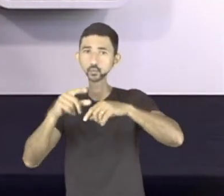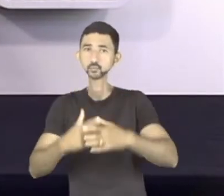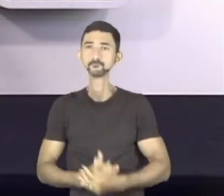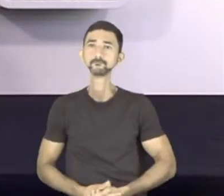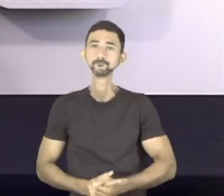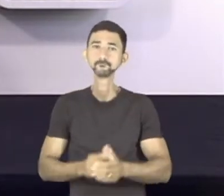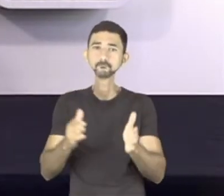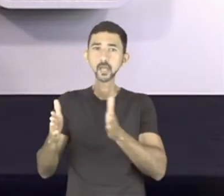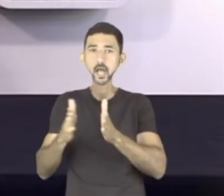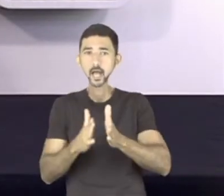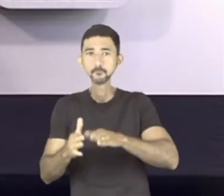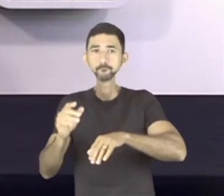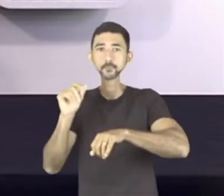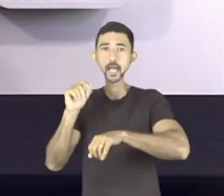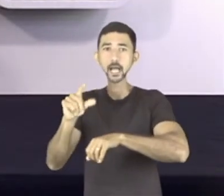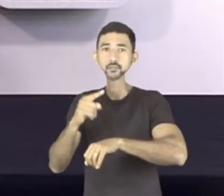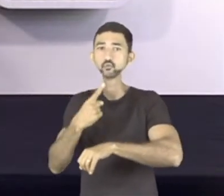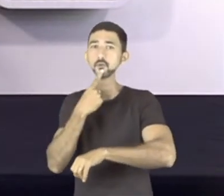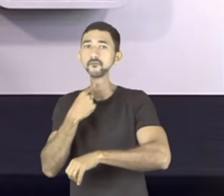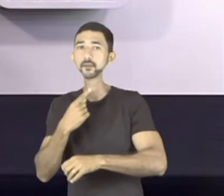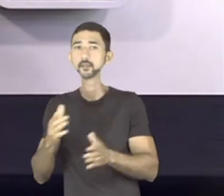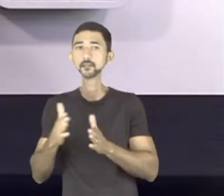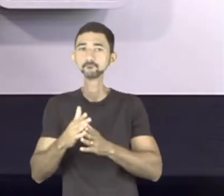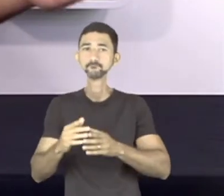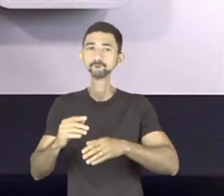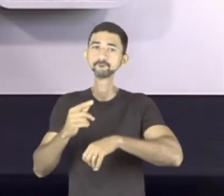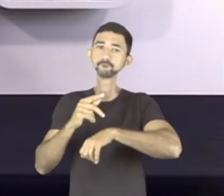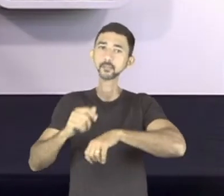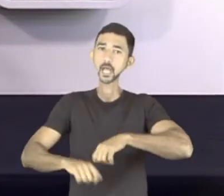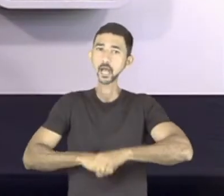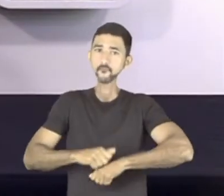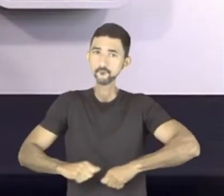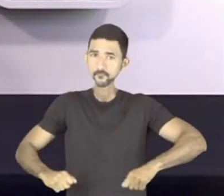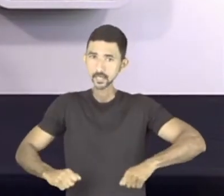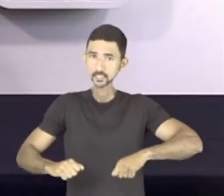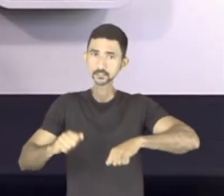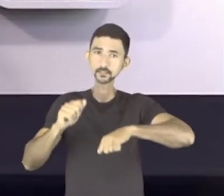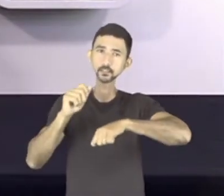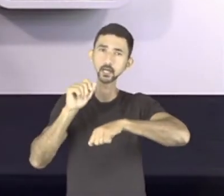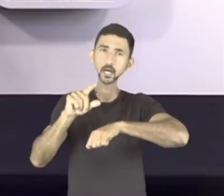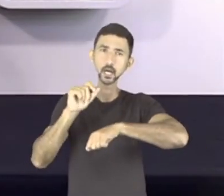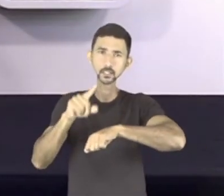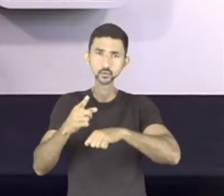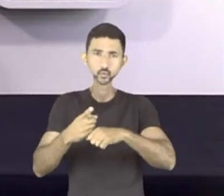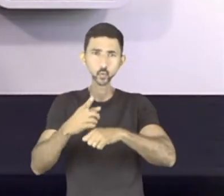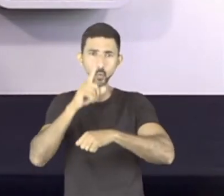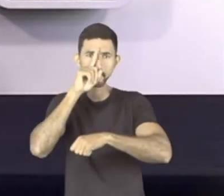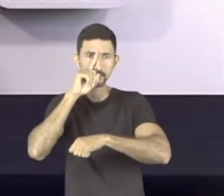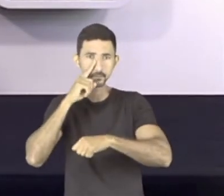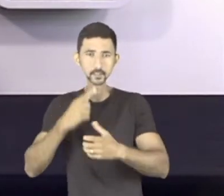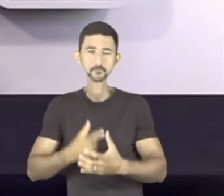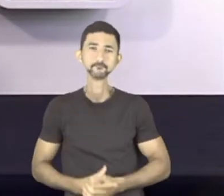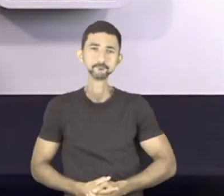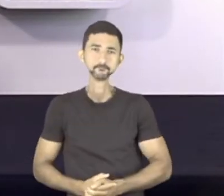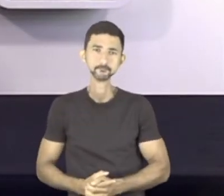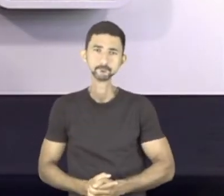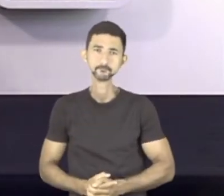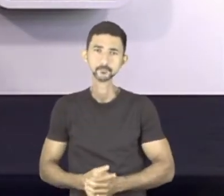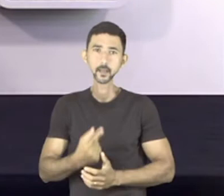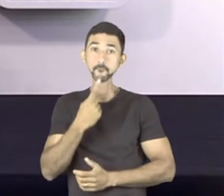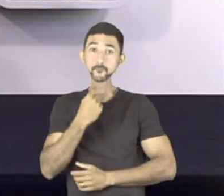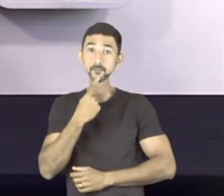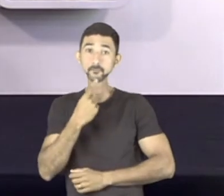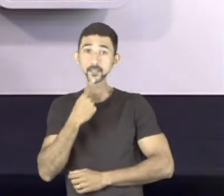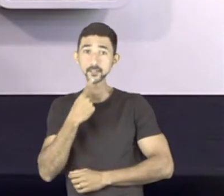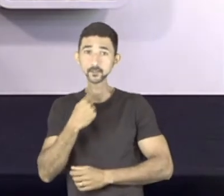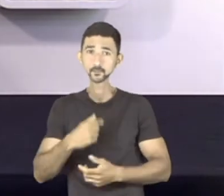a azul e a vermelha, existe a faixa azul com ponta vermelha. E entre a vermelha e a preta, existe a vermelha